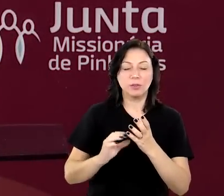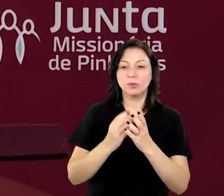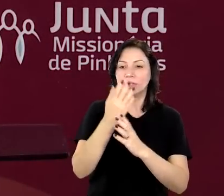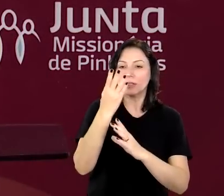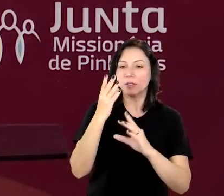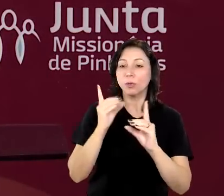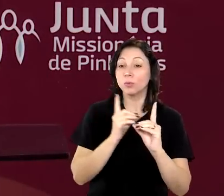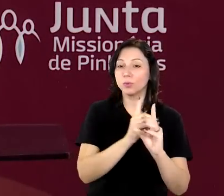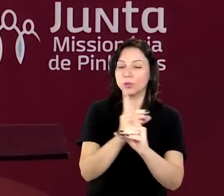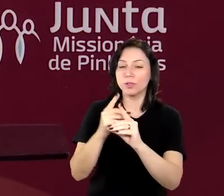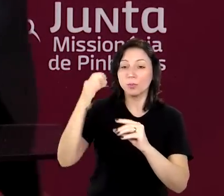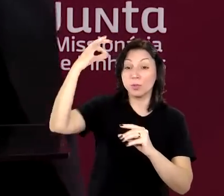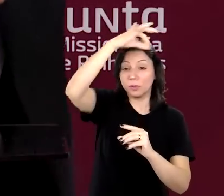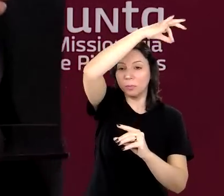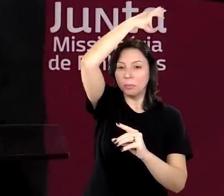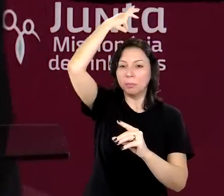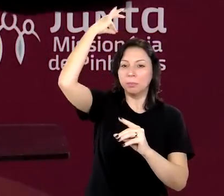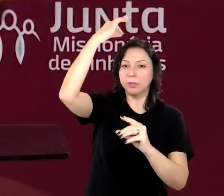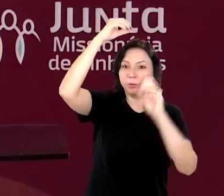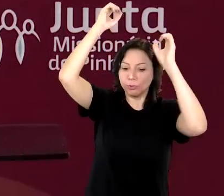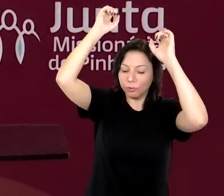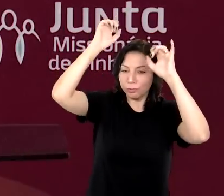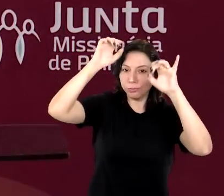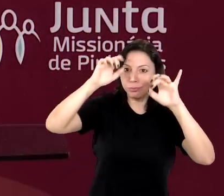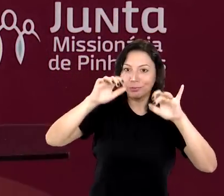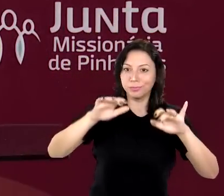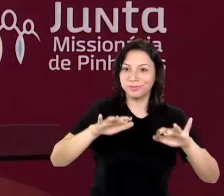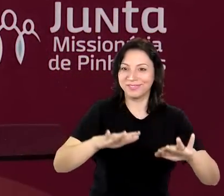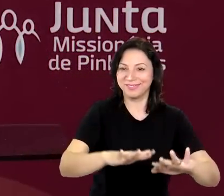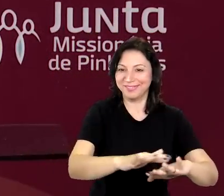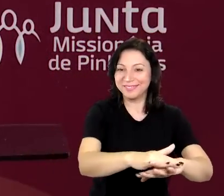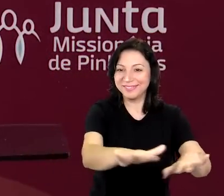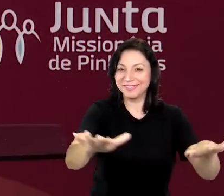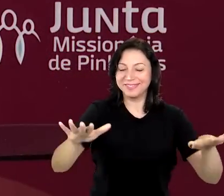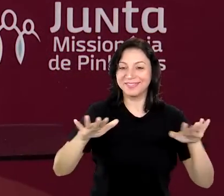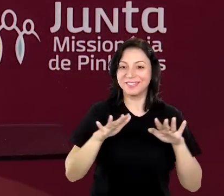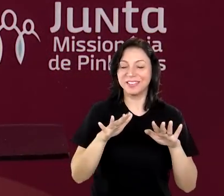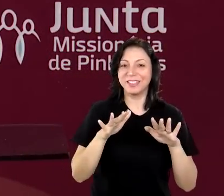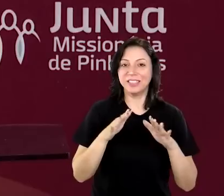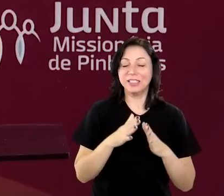essas pessoas, ou adequar a geografia à história dessas pessoas.